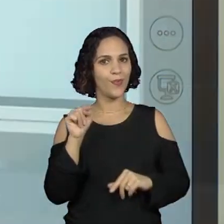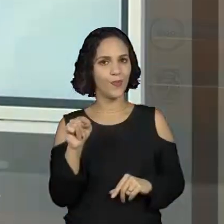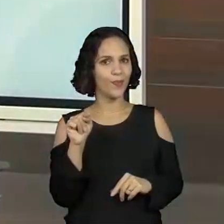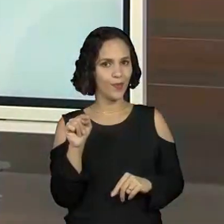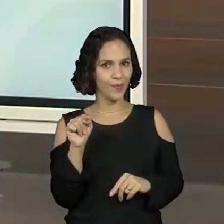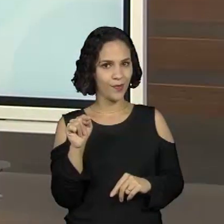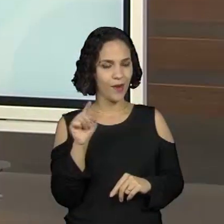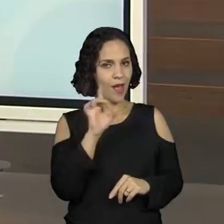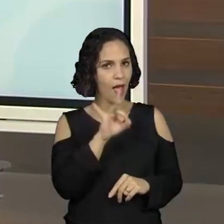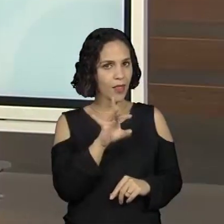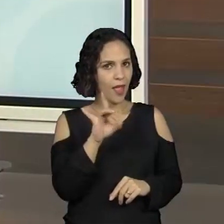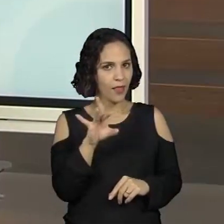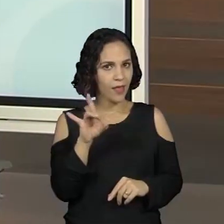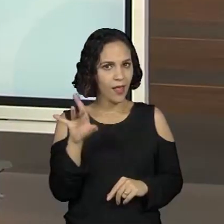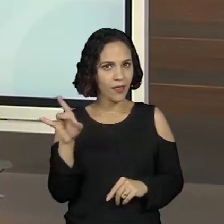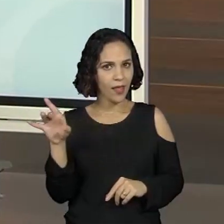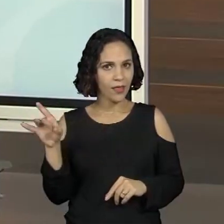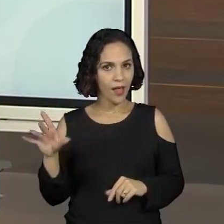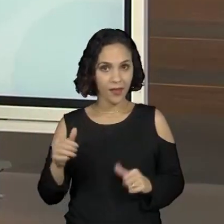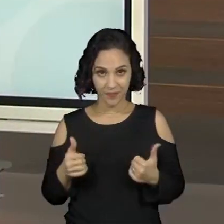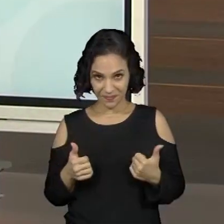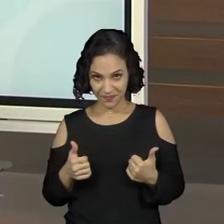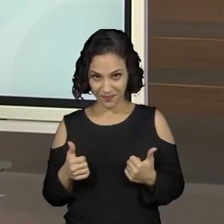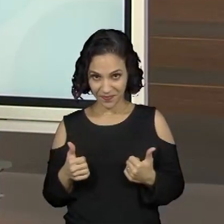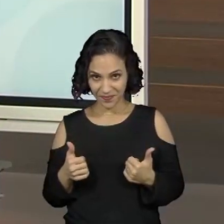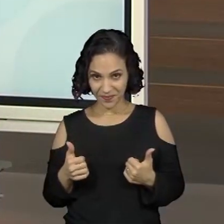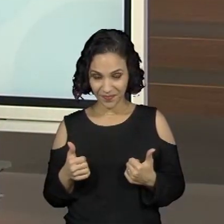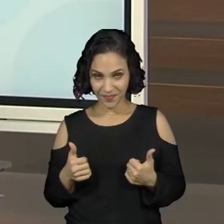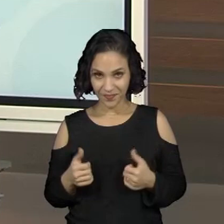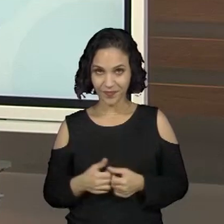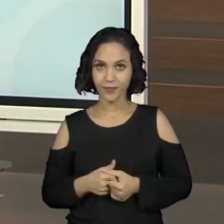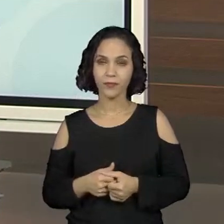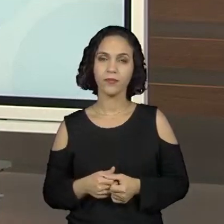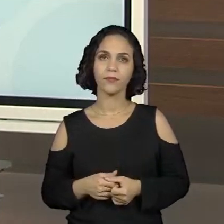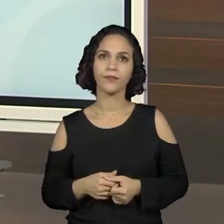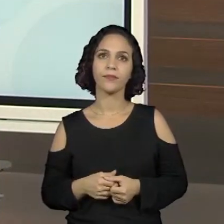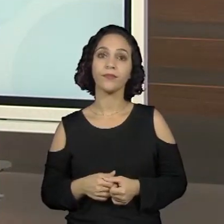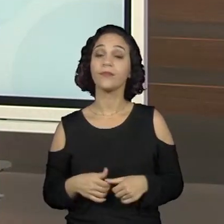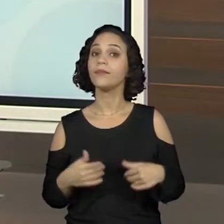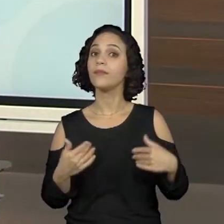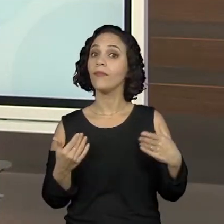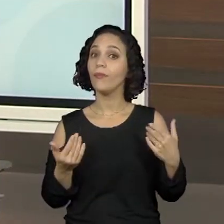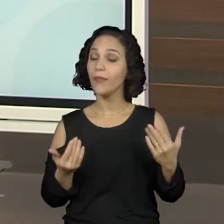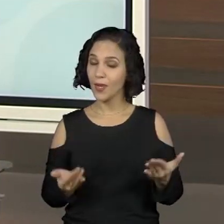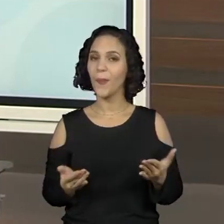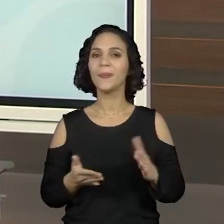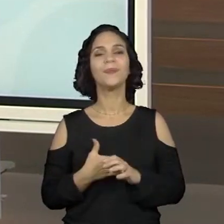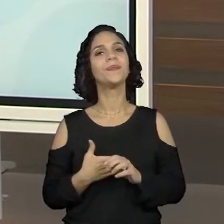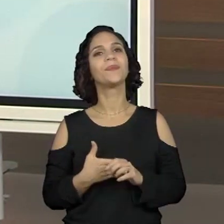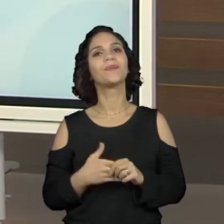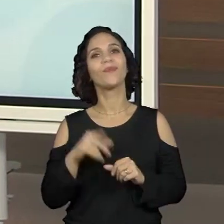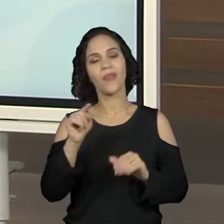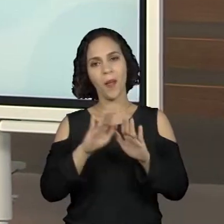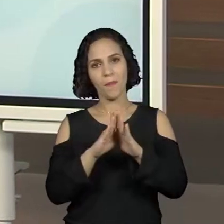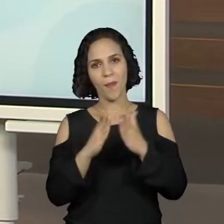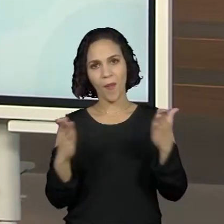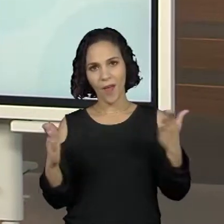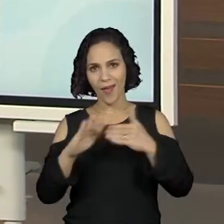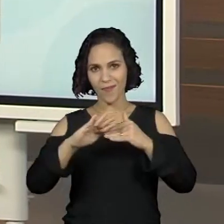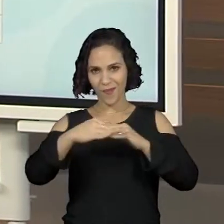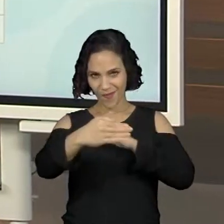Triangular, estudantes. Então, Ainda sobre planificações.